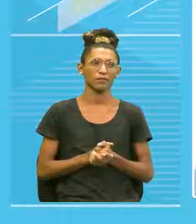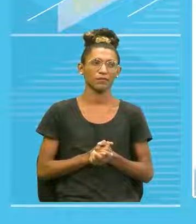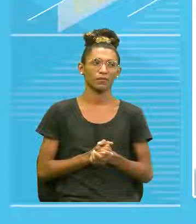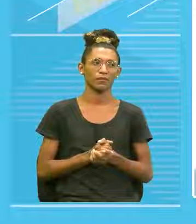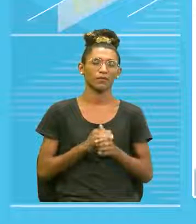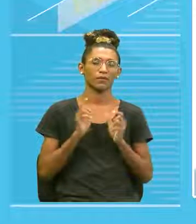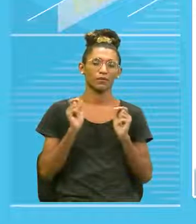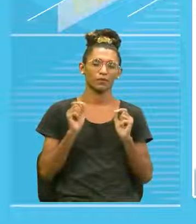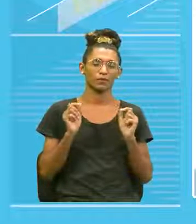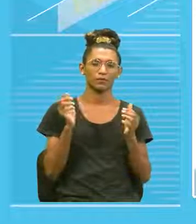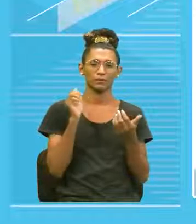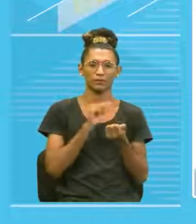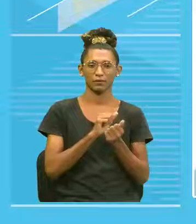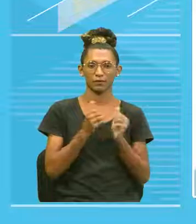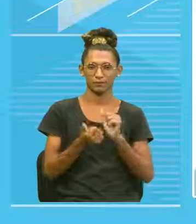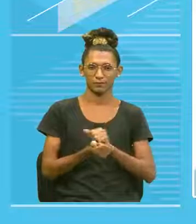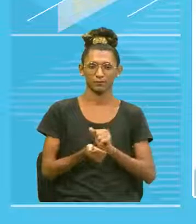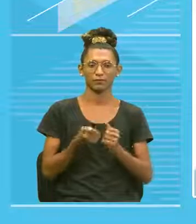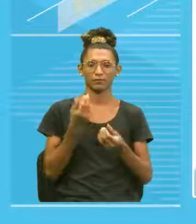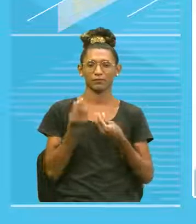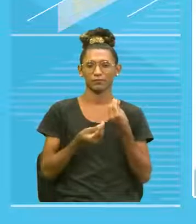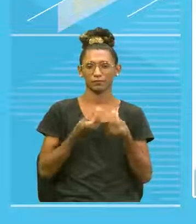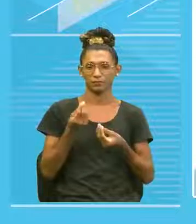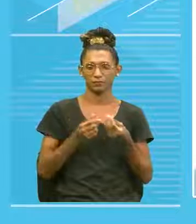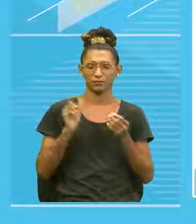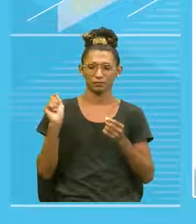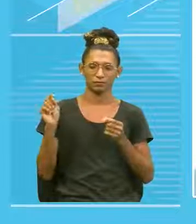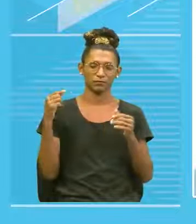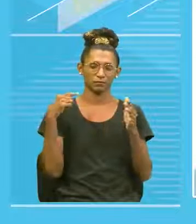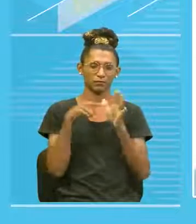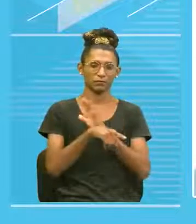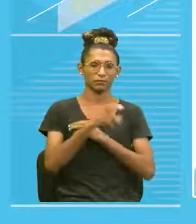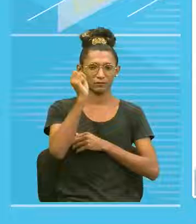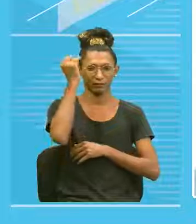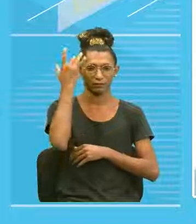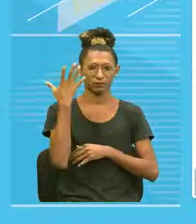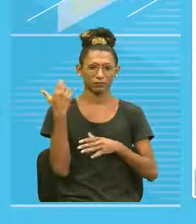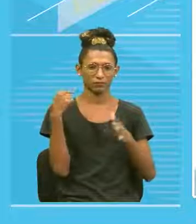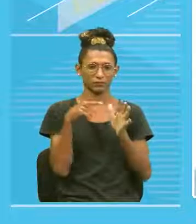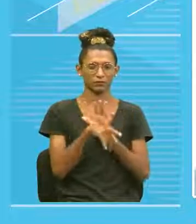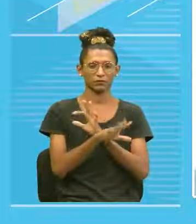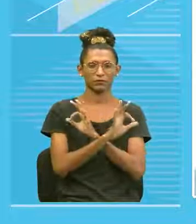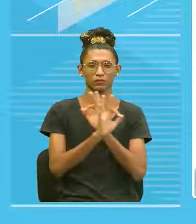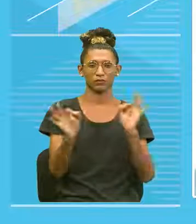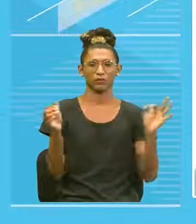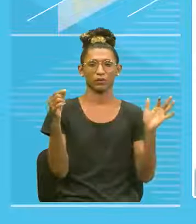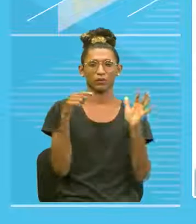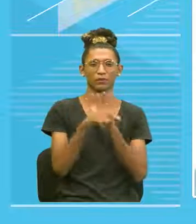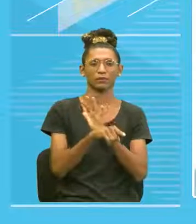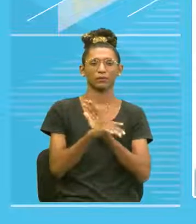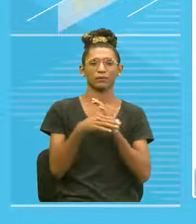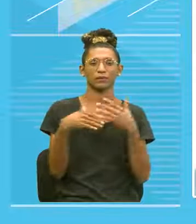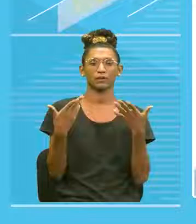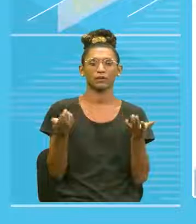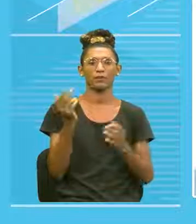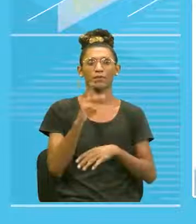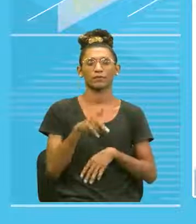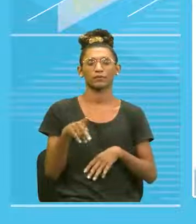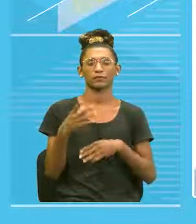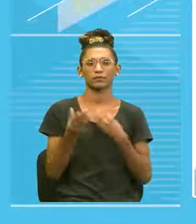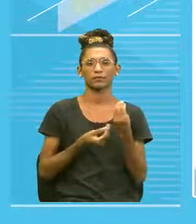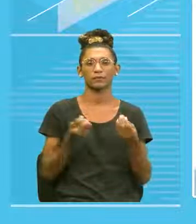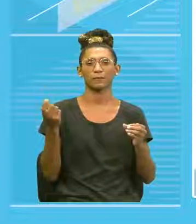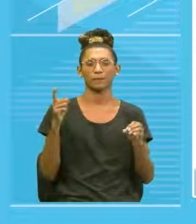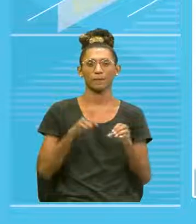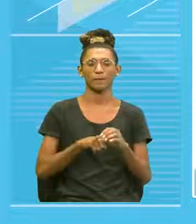já estão adaptados ao que a Joice perguntou é excelente para mim então para o show